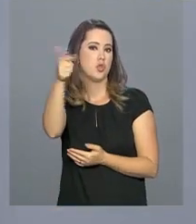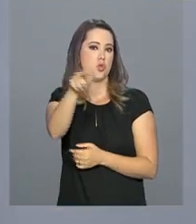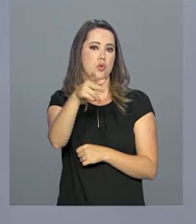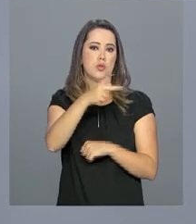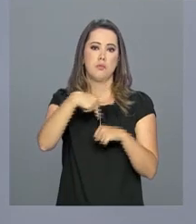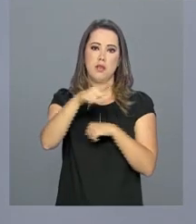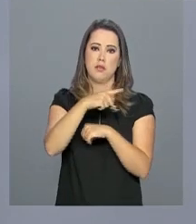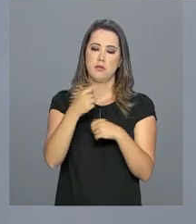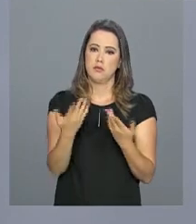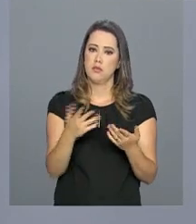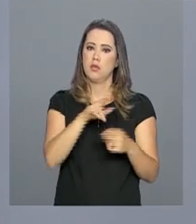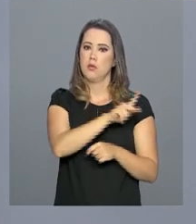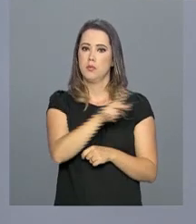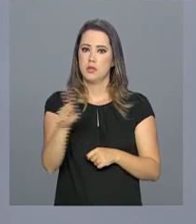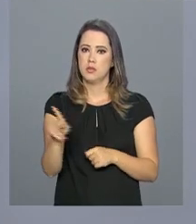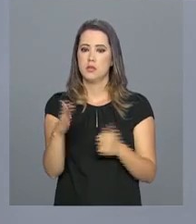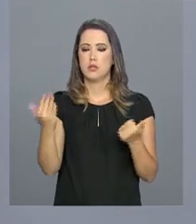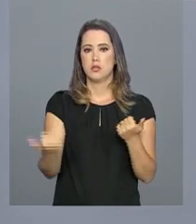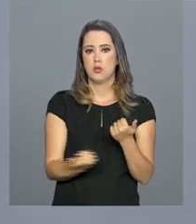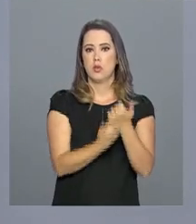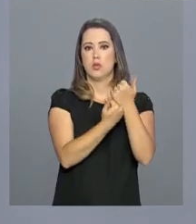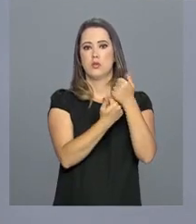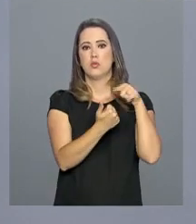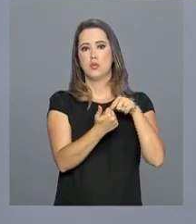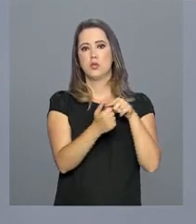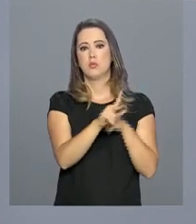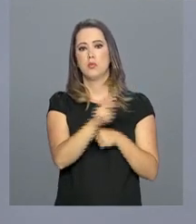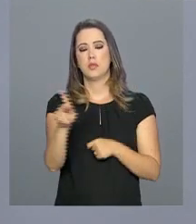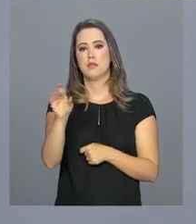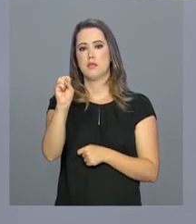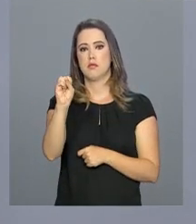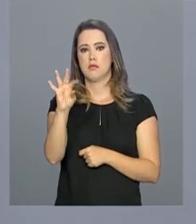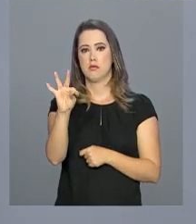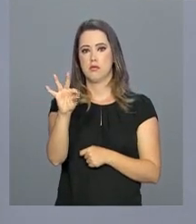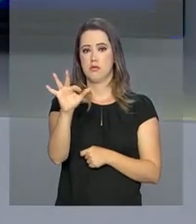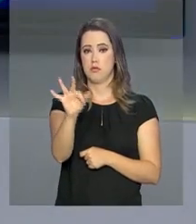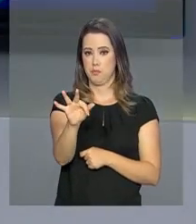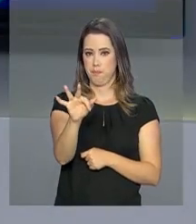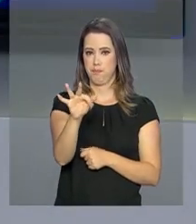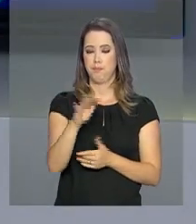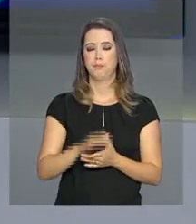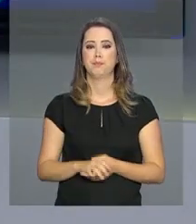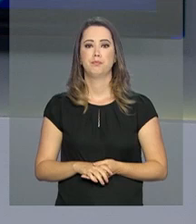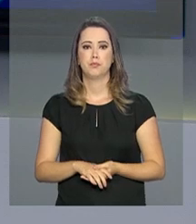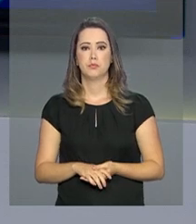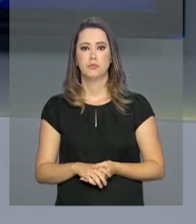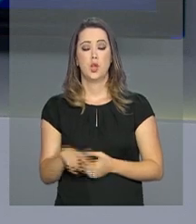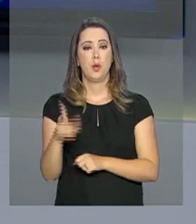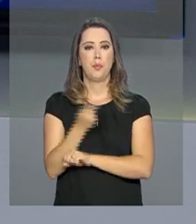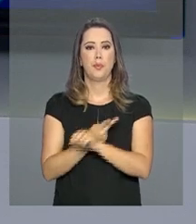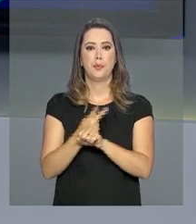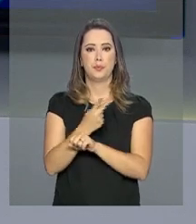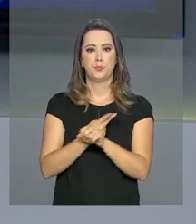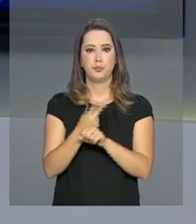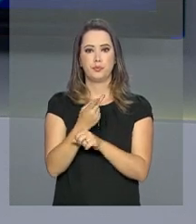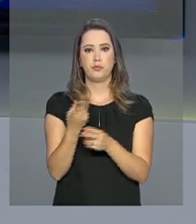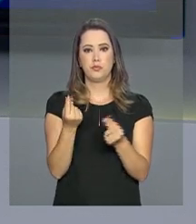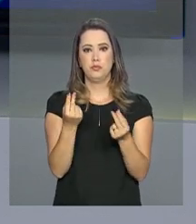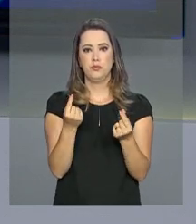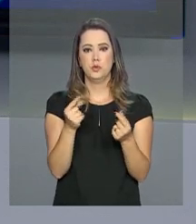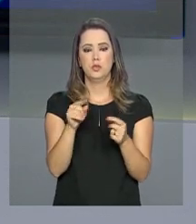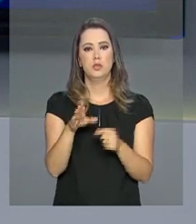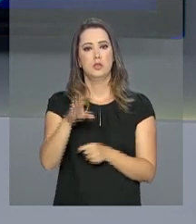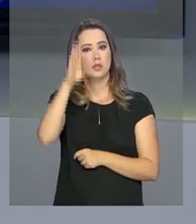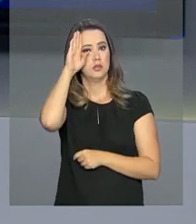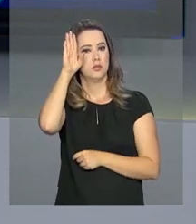ea presidência da república passa então para a presidente do stf quem busca financiamento estudantil para o ensino superior